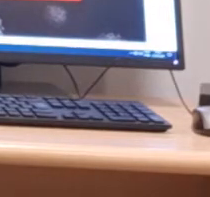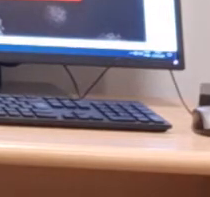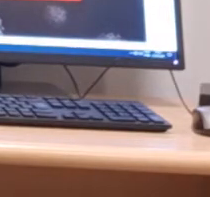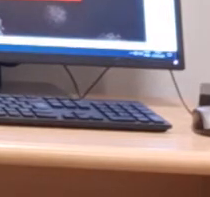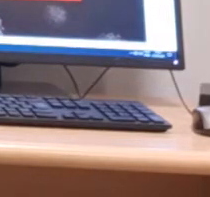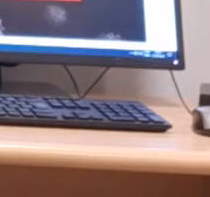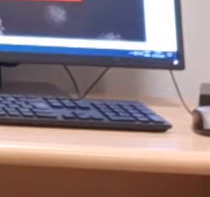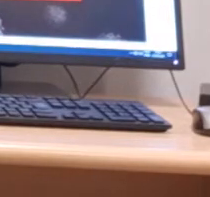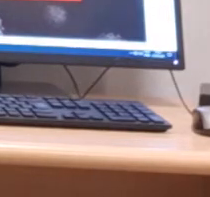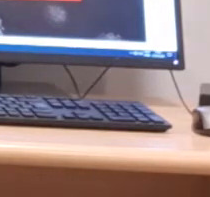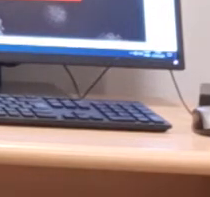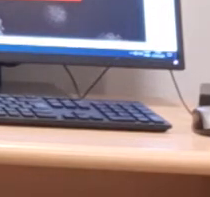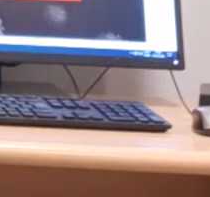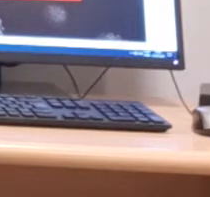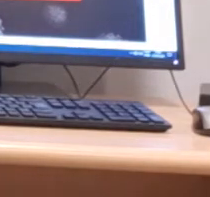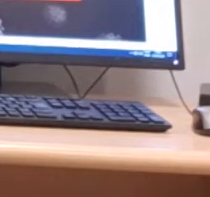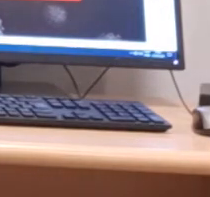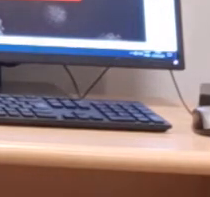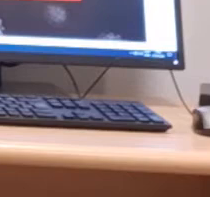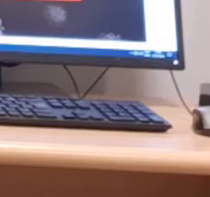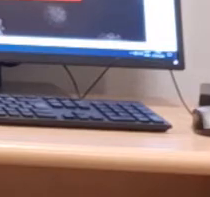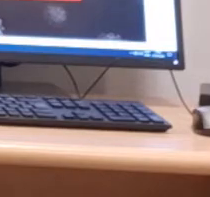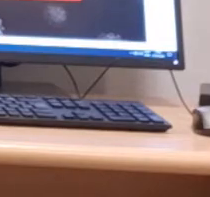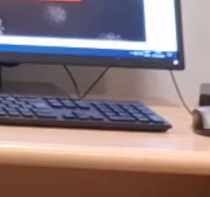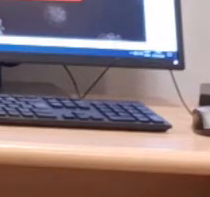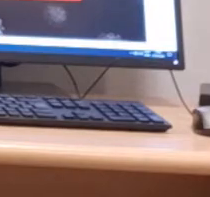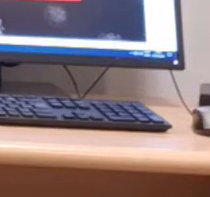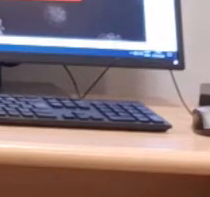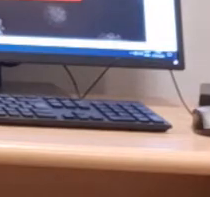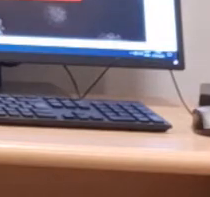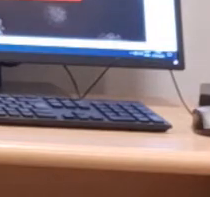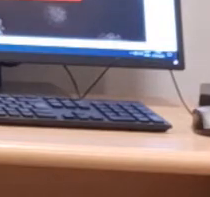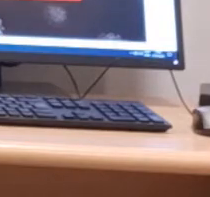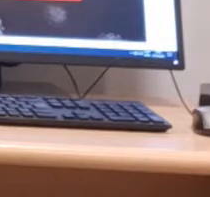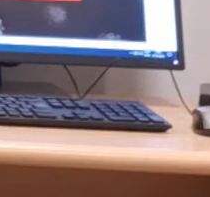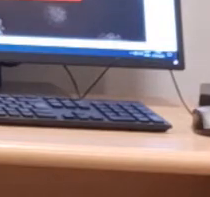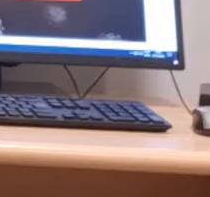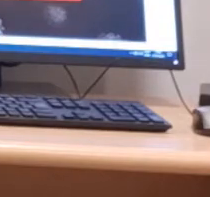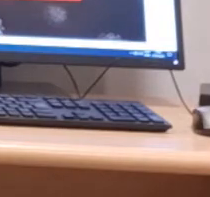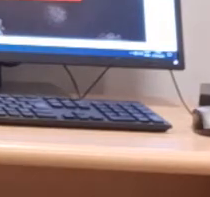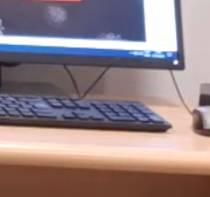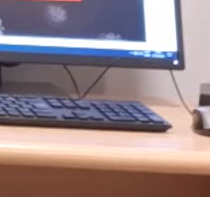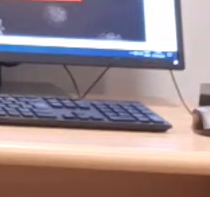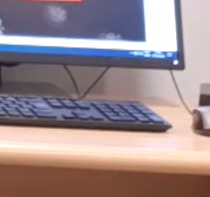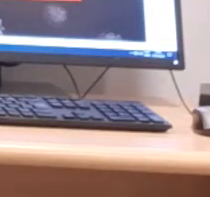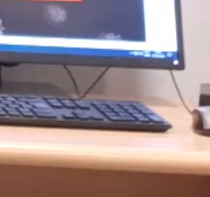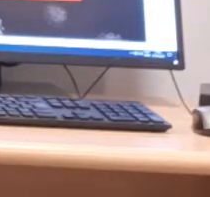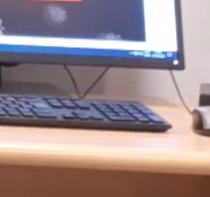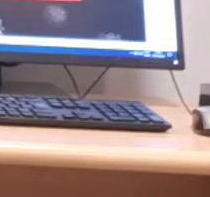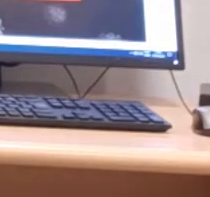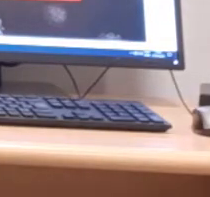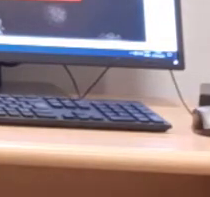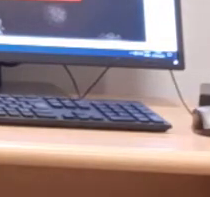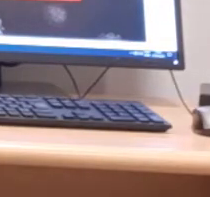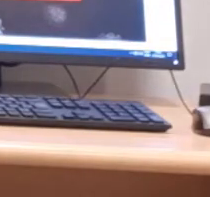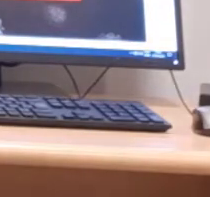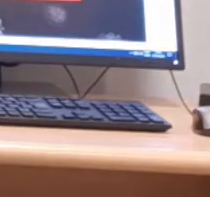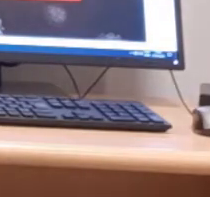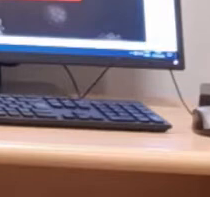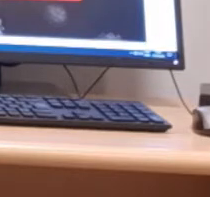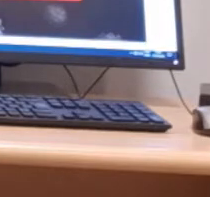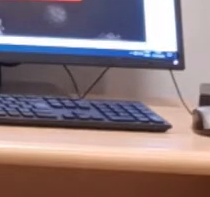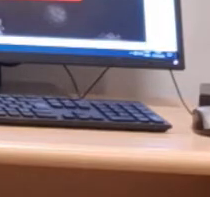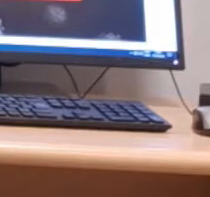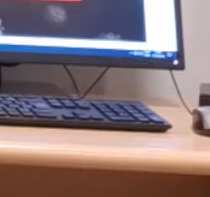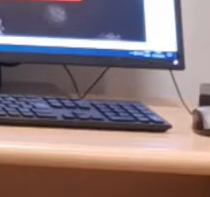pela vereadora Mariana Conte, falou sobre a violência contra a mulher nas redes sociais. Logo na abertura,